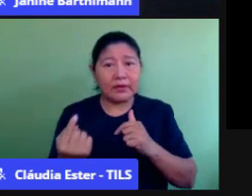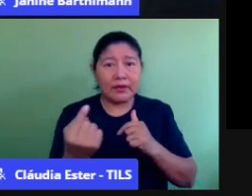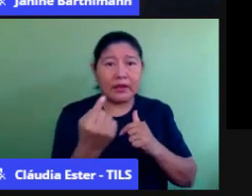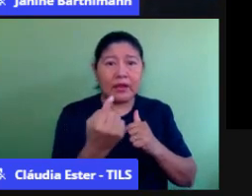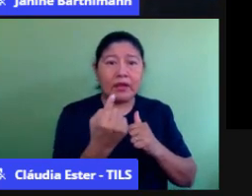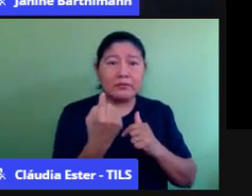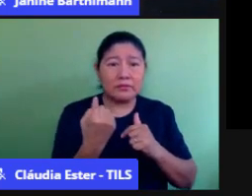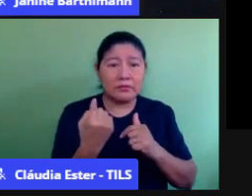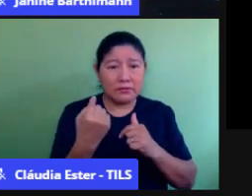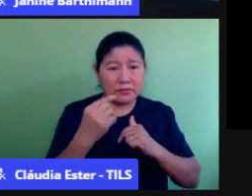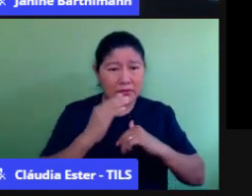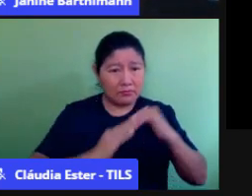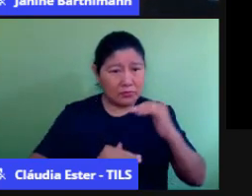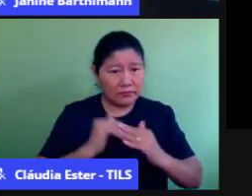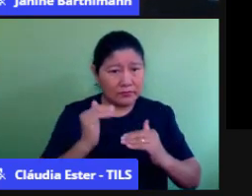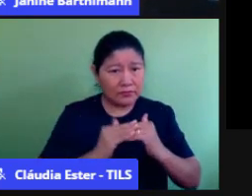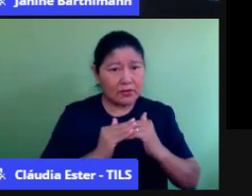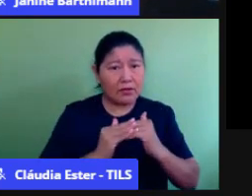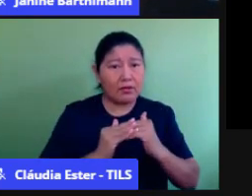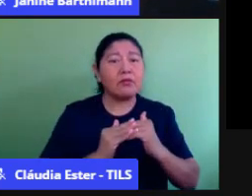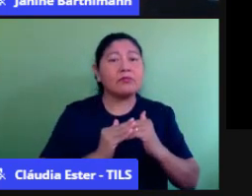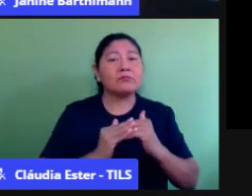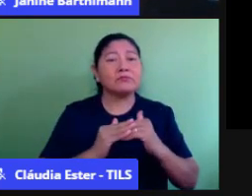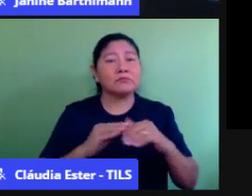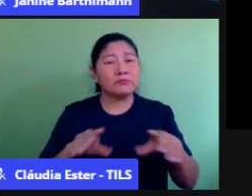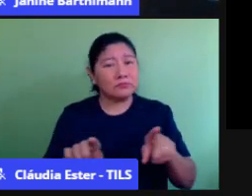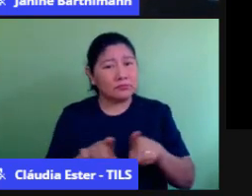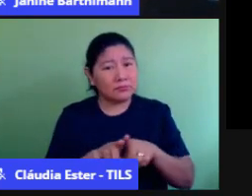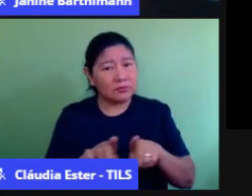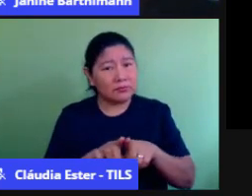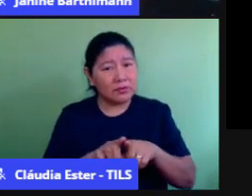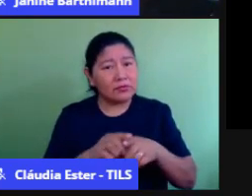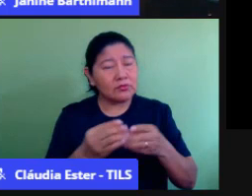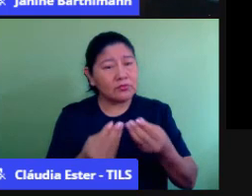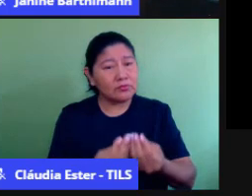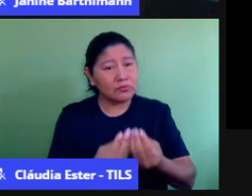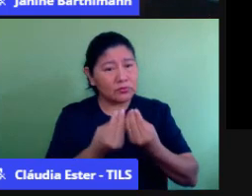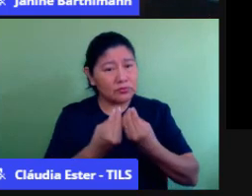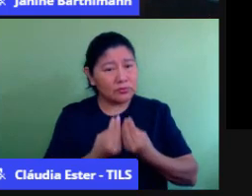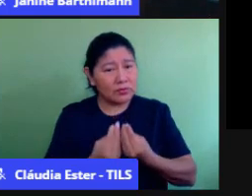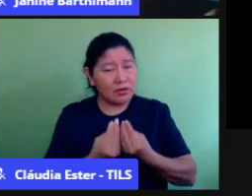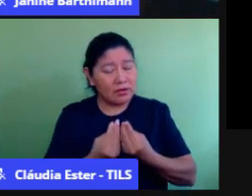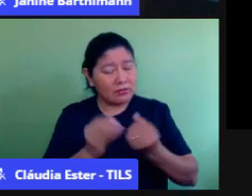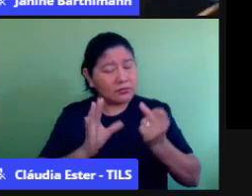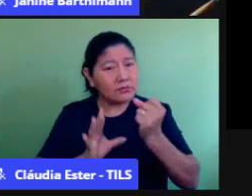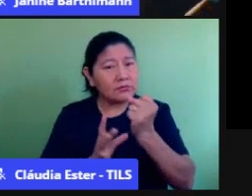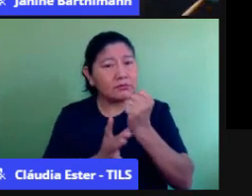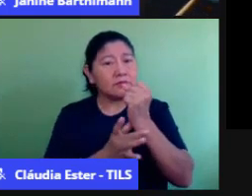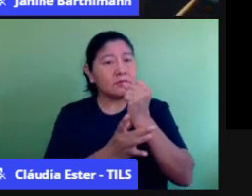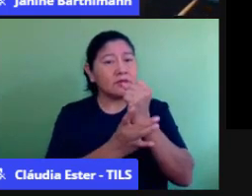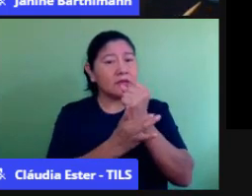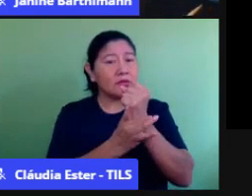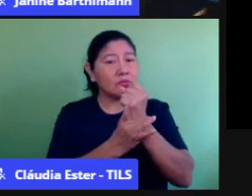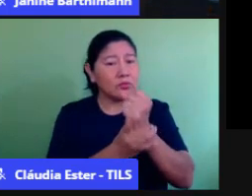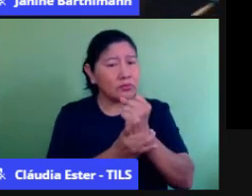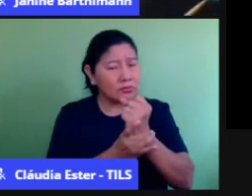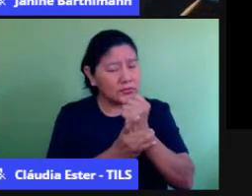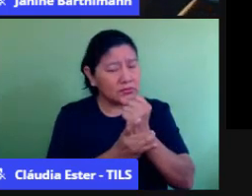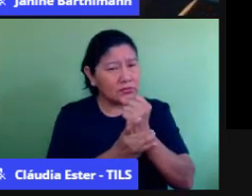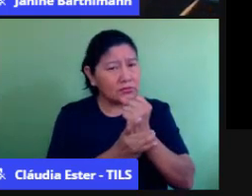Santos, né? Tudo isso nos fundamenta para uma prática pedagógica fundamentada,